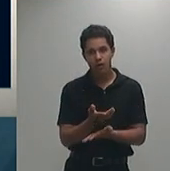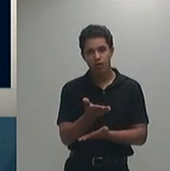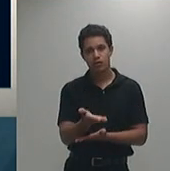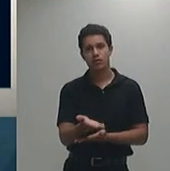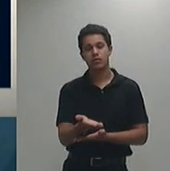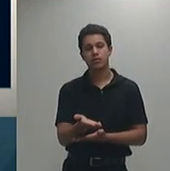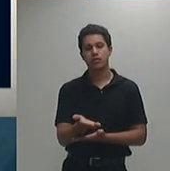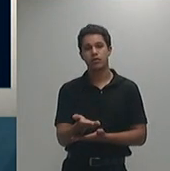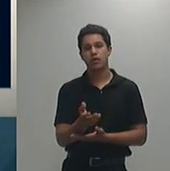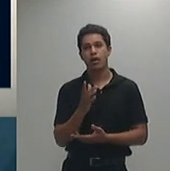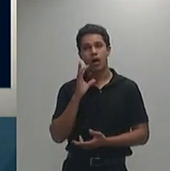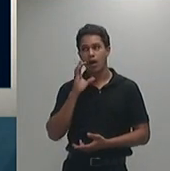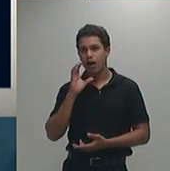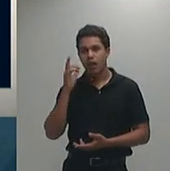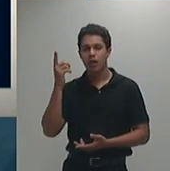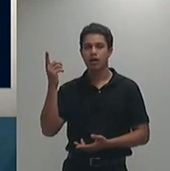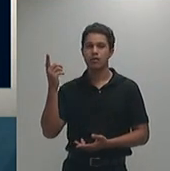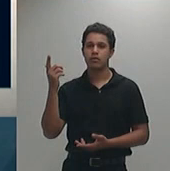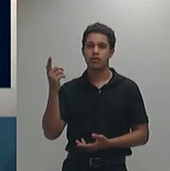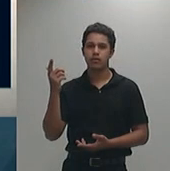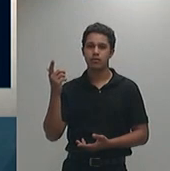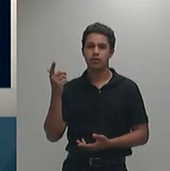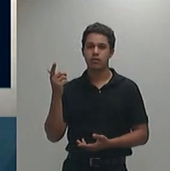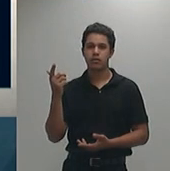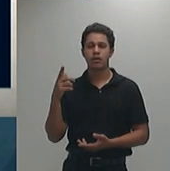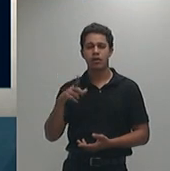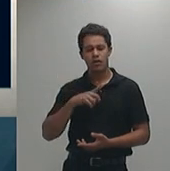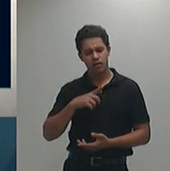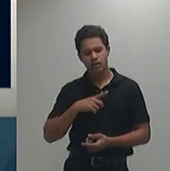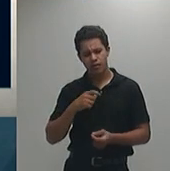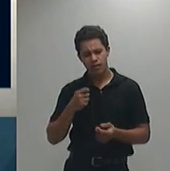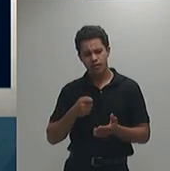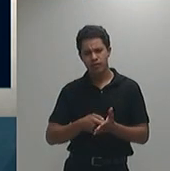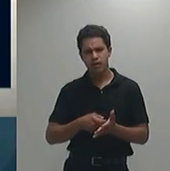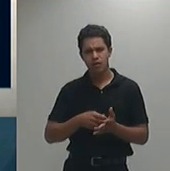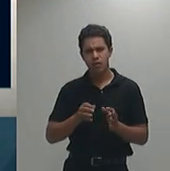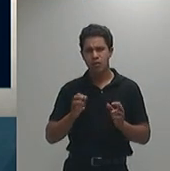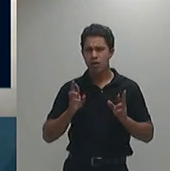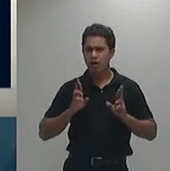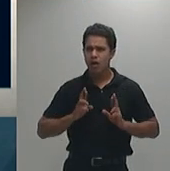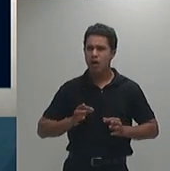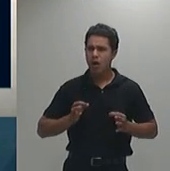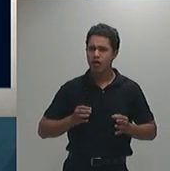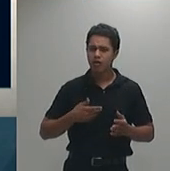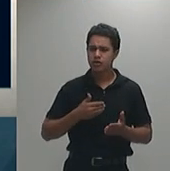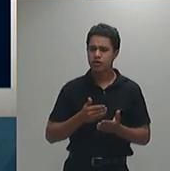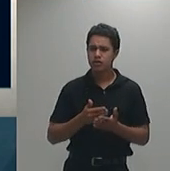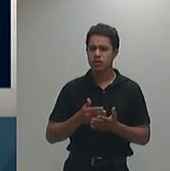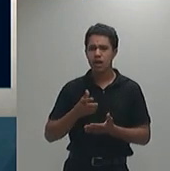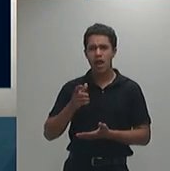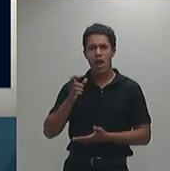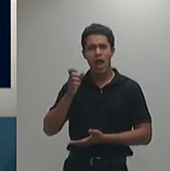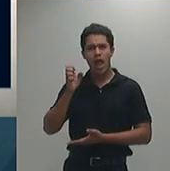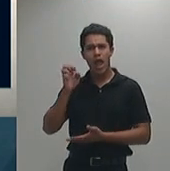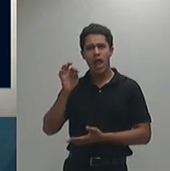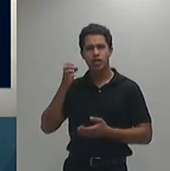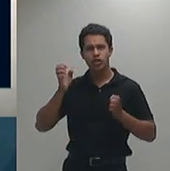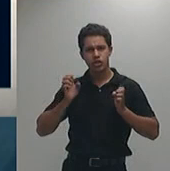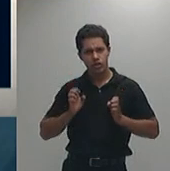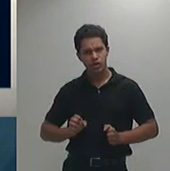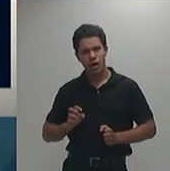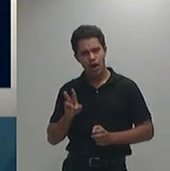é claro que a gente tem que abrir uma condenação de princípios de valores sendo que